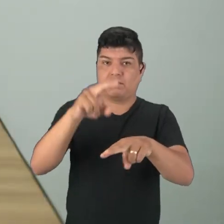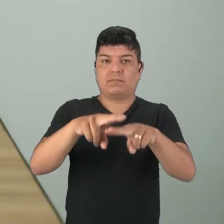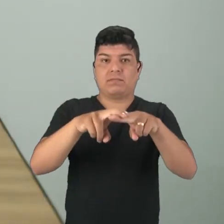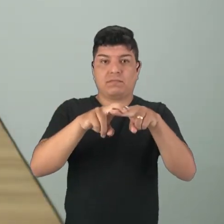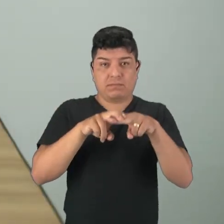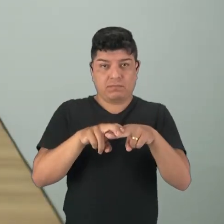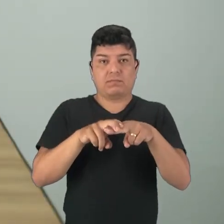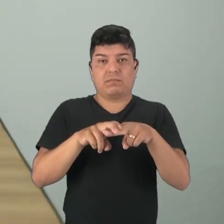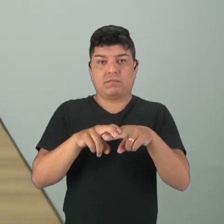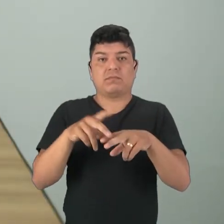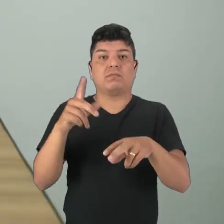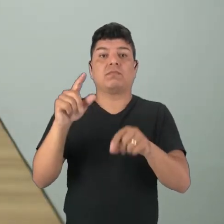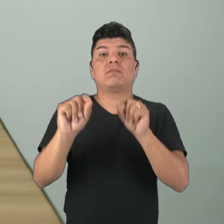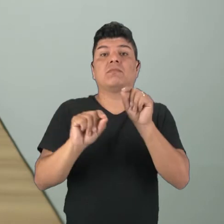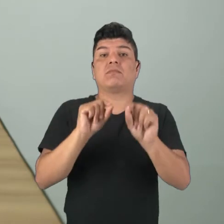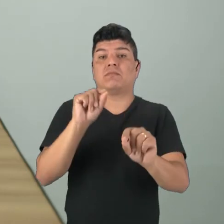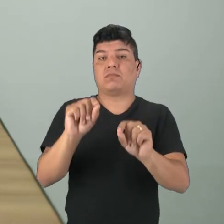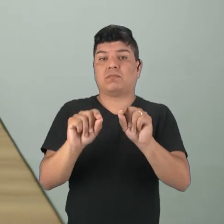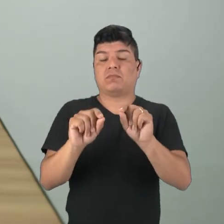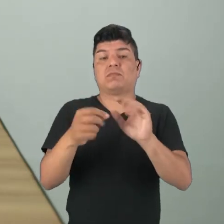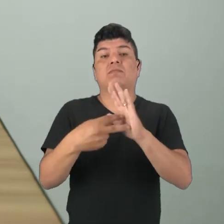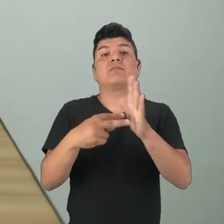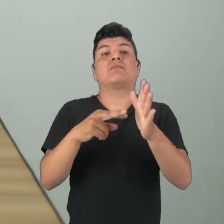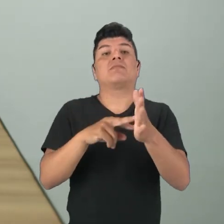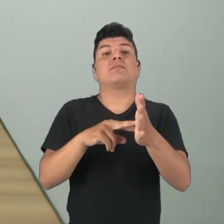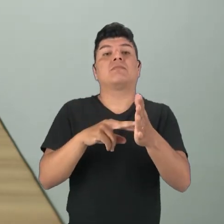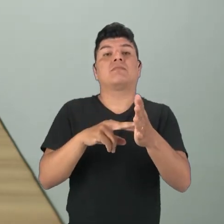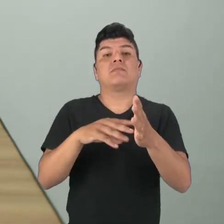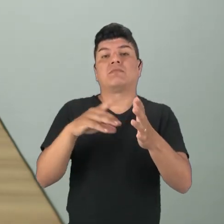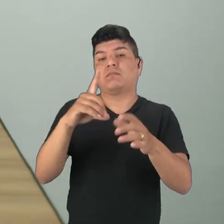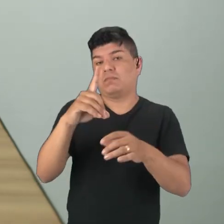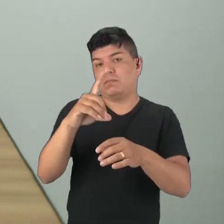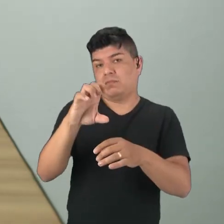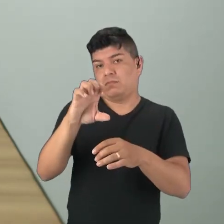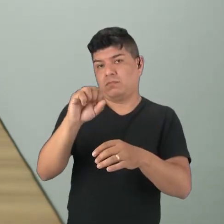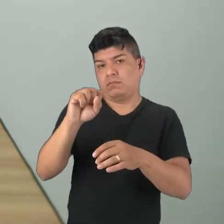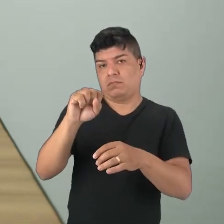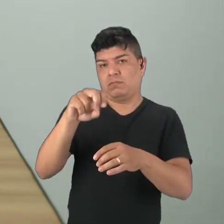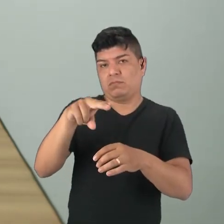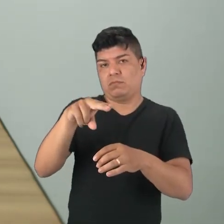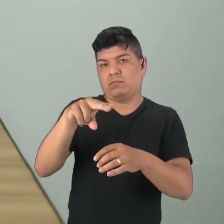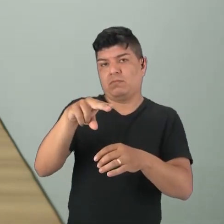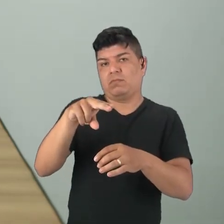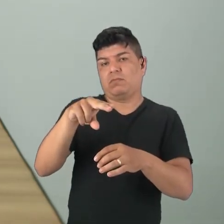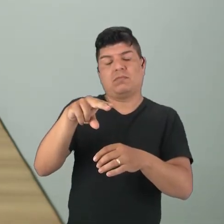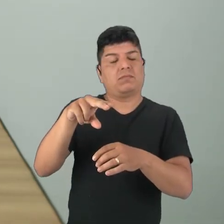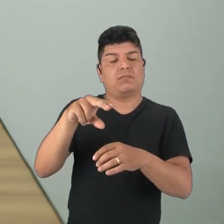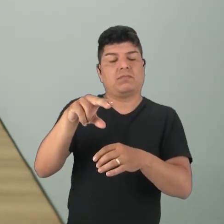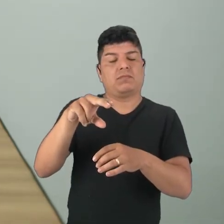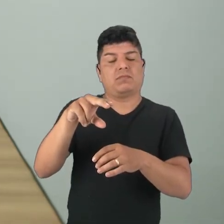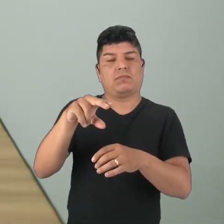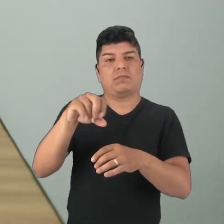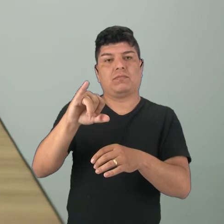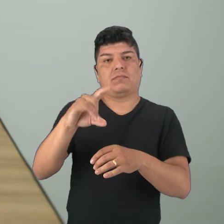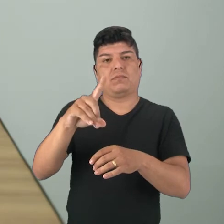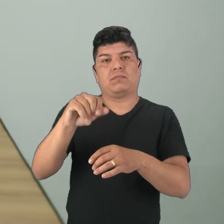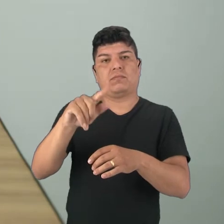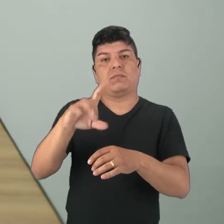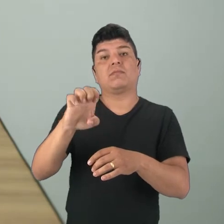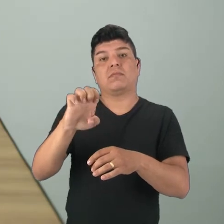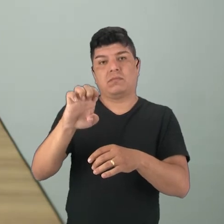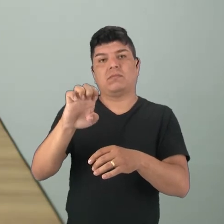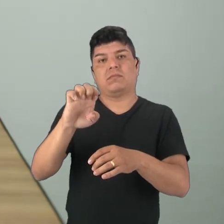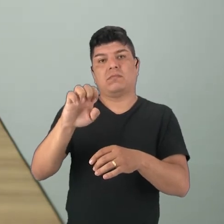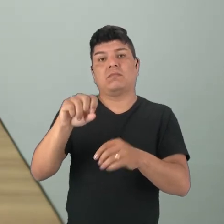Então, densidade, ela consiste, nós podemos dizer, num volume, né? Num peso que